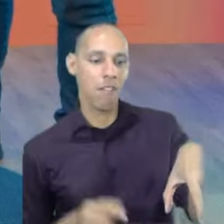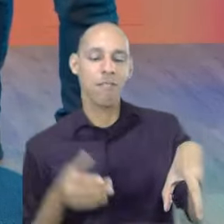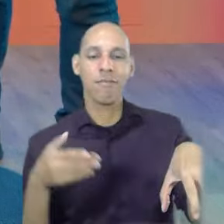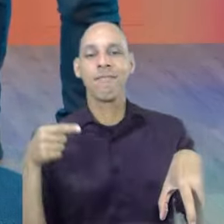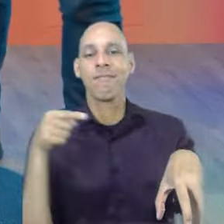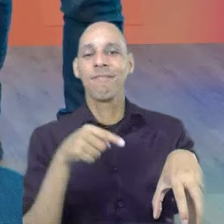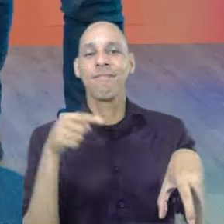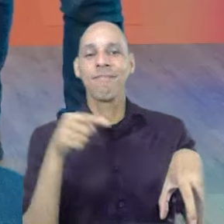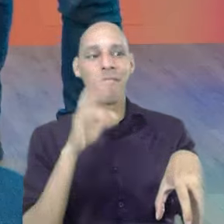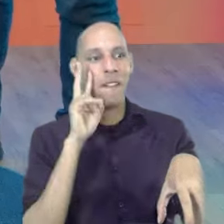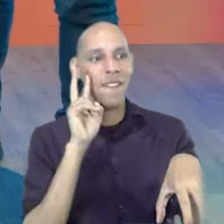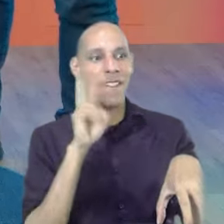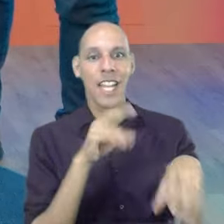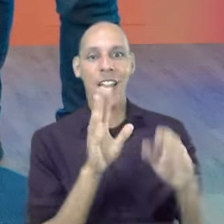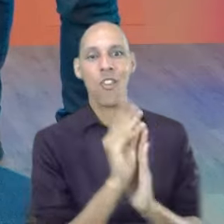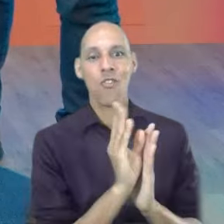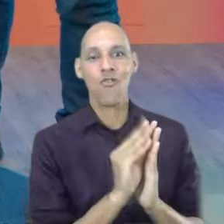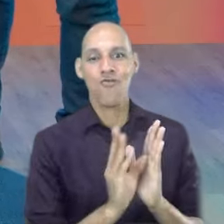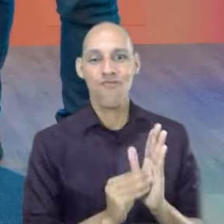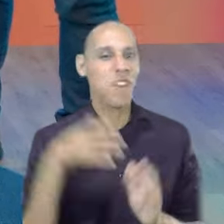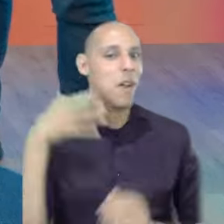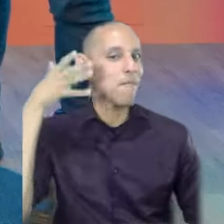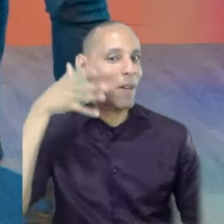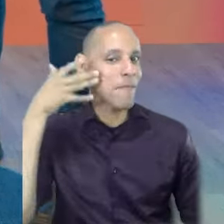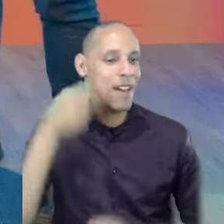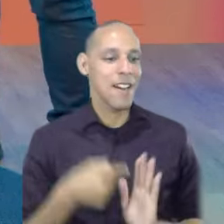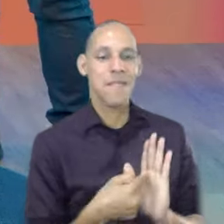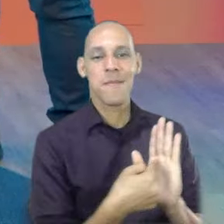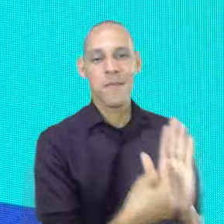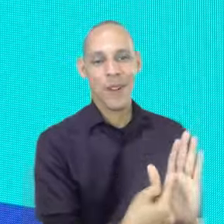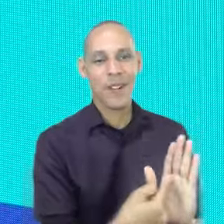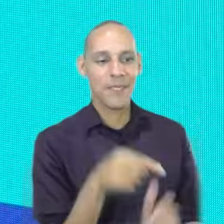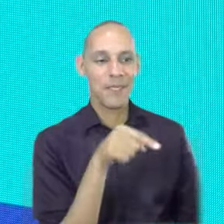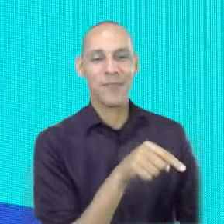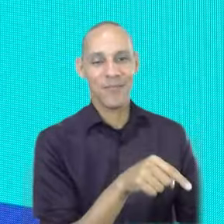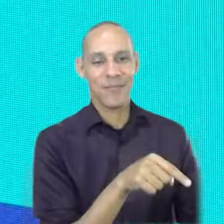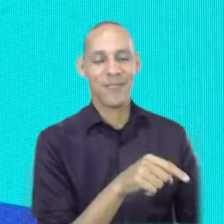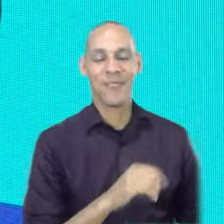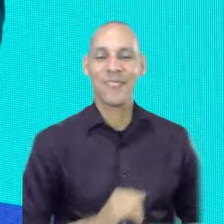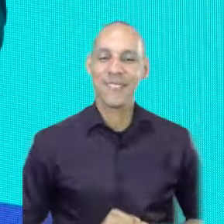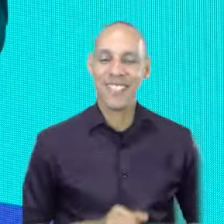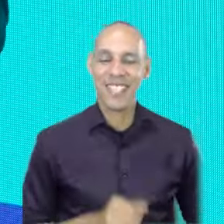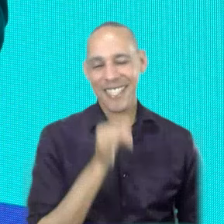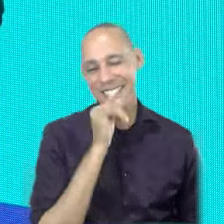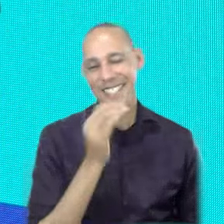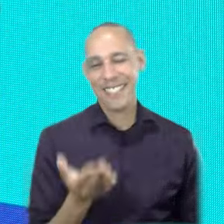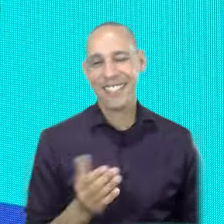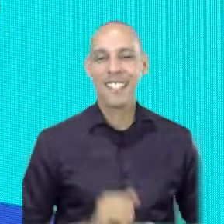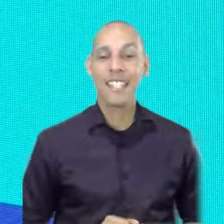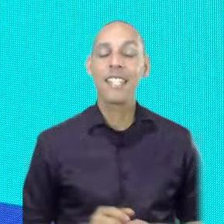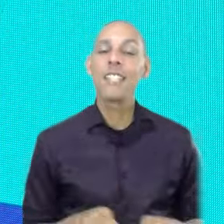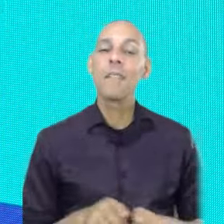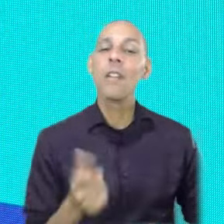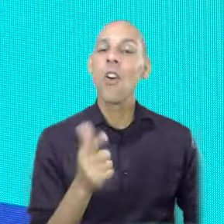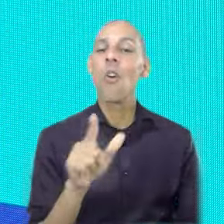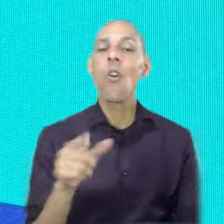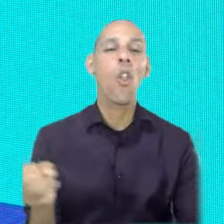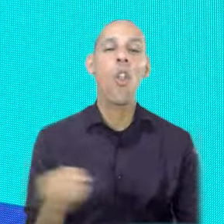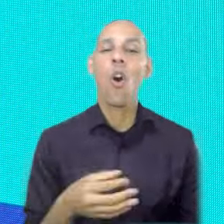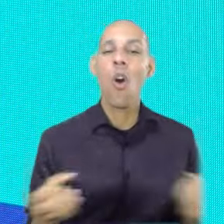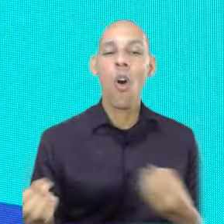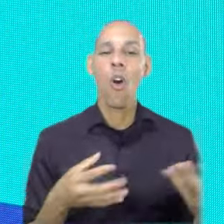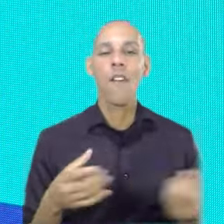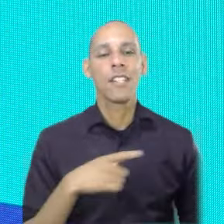conteúdos com arenas e expositores que vai tratar desse assunto e assim por diante. Além de várias novas arenas que a gente sempre traz,